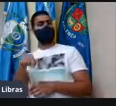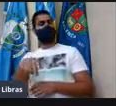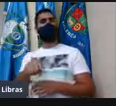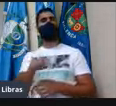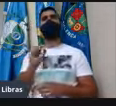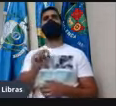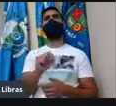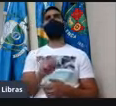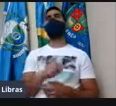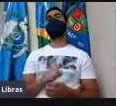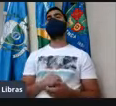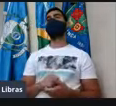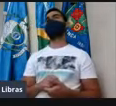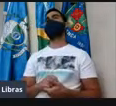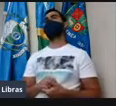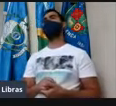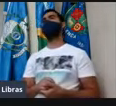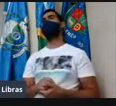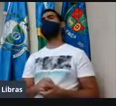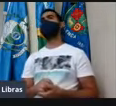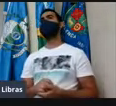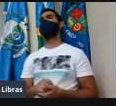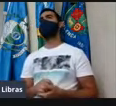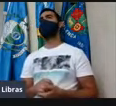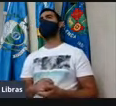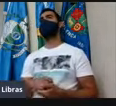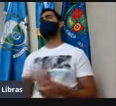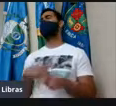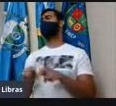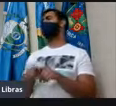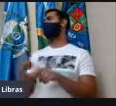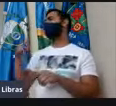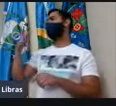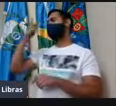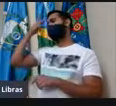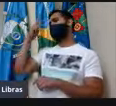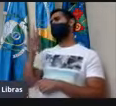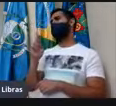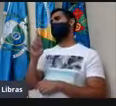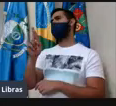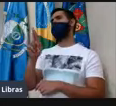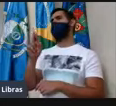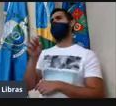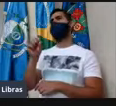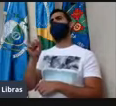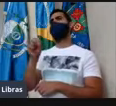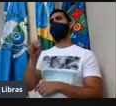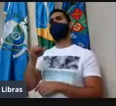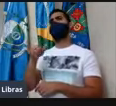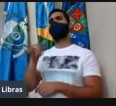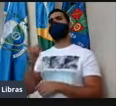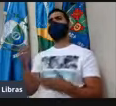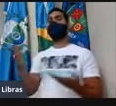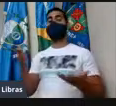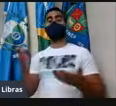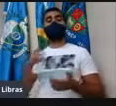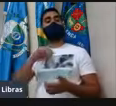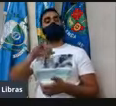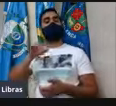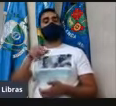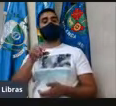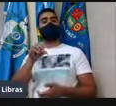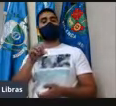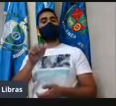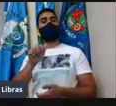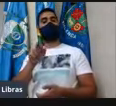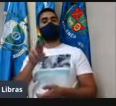era a outra que estava representando, que eu até me esqueci o nome dela, a Sônia, e agora o Juarez. Então,